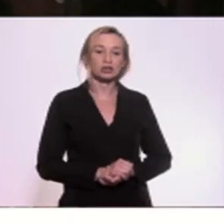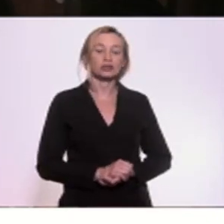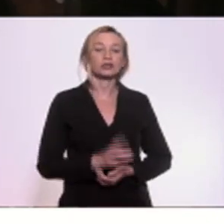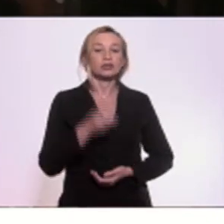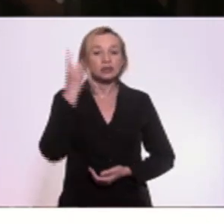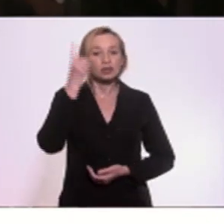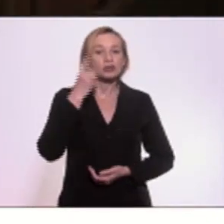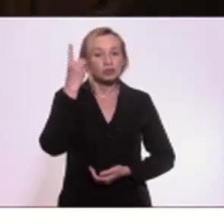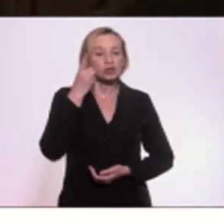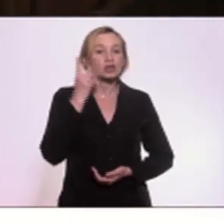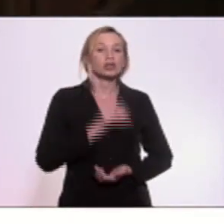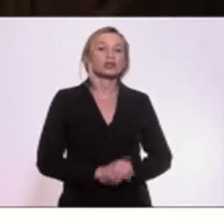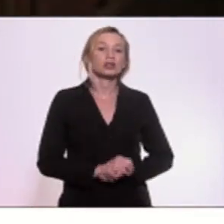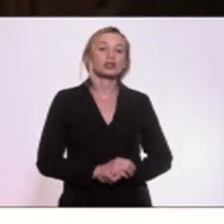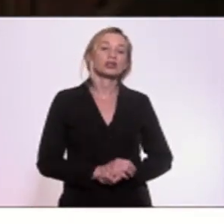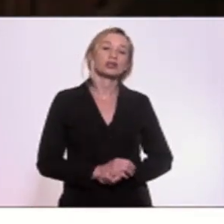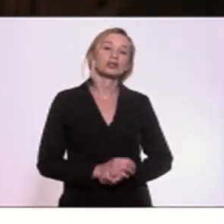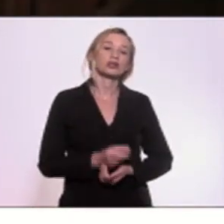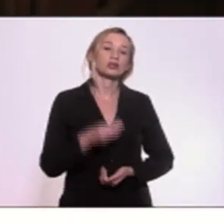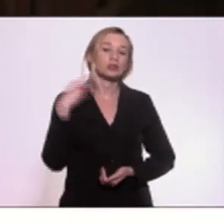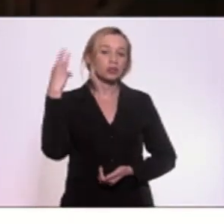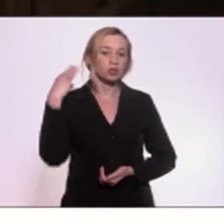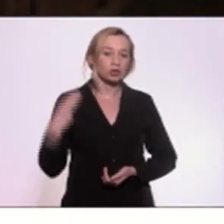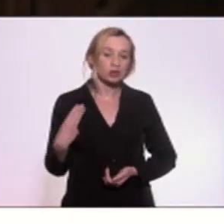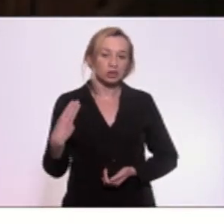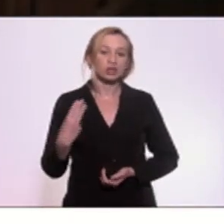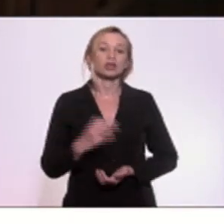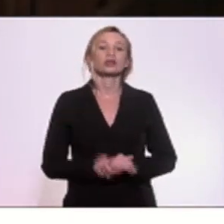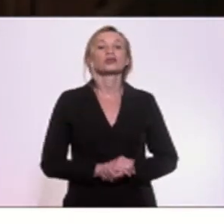Deputada Mônica Francisco,